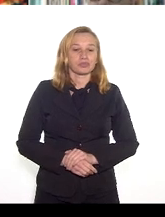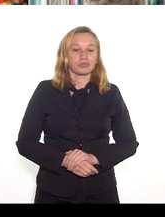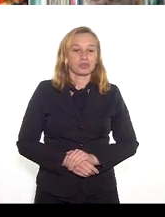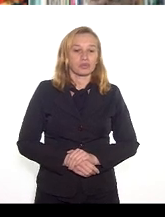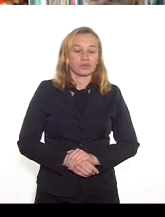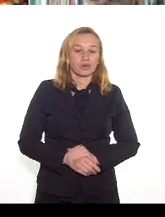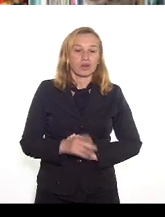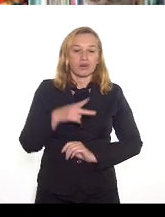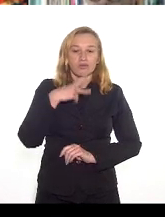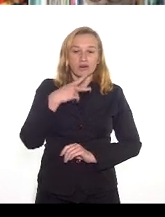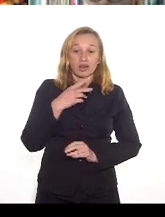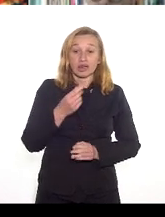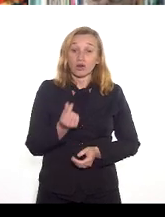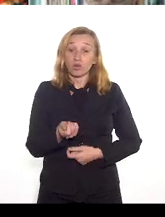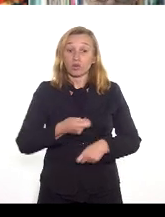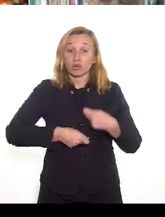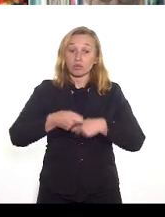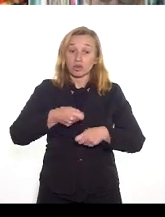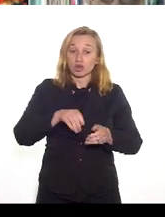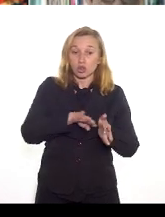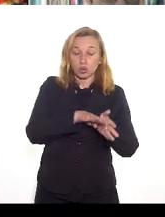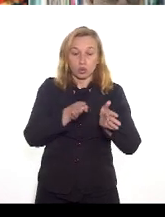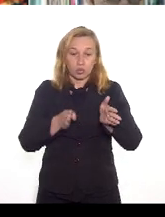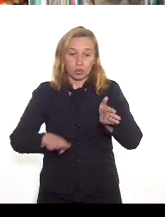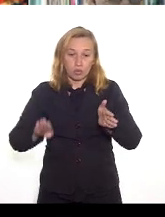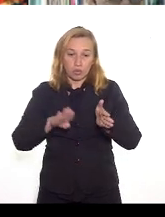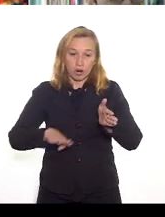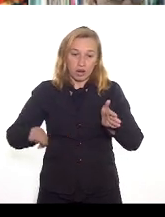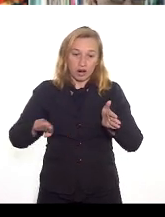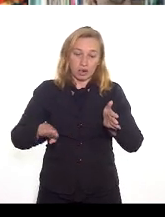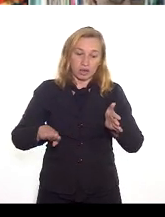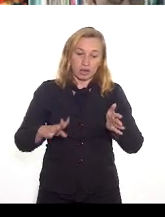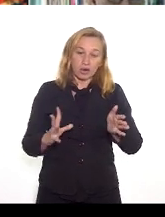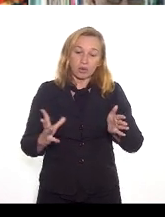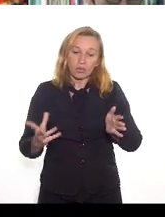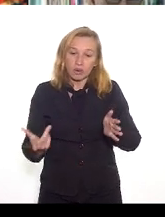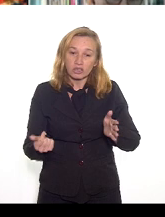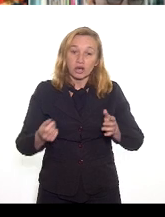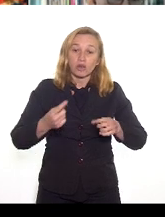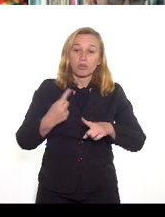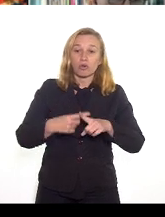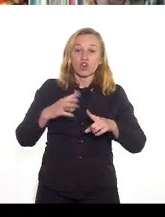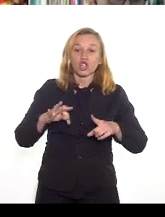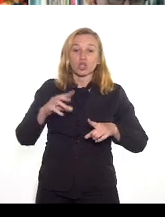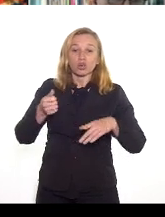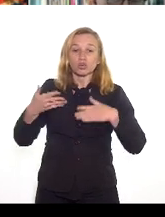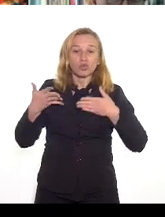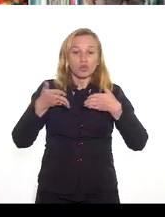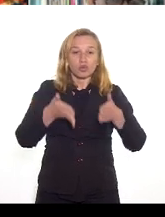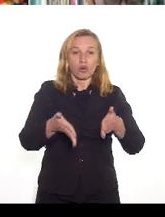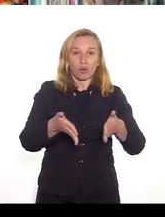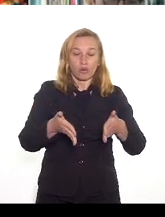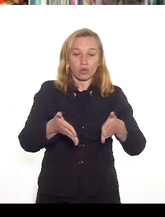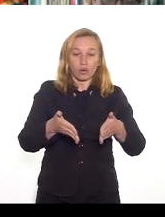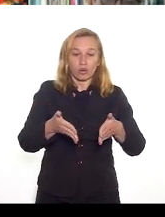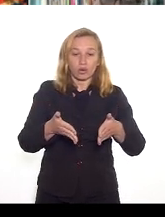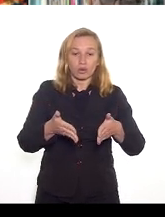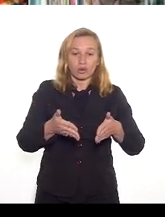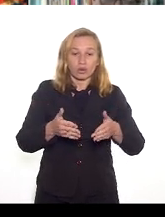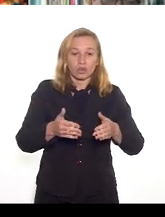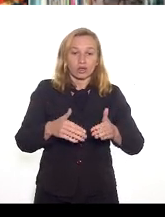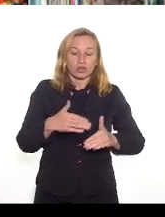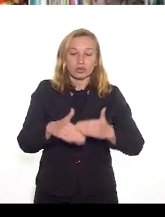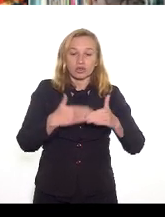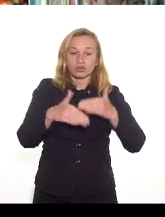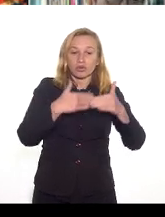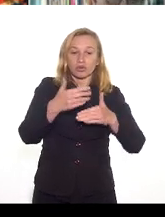Contextualizar a economia do mar, né, os seus benefícios e por que todo esse enfoque na busca de desenvolvimento